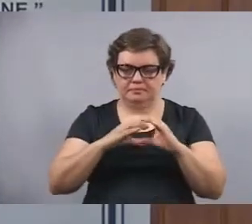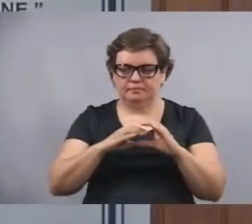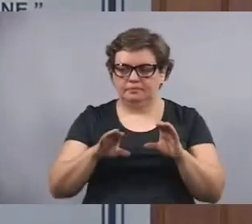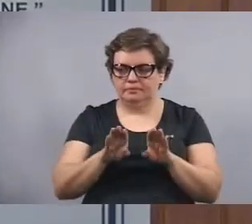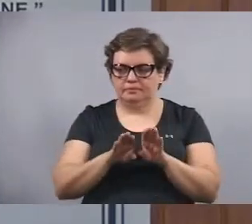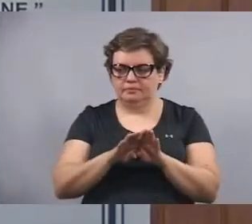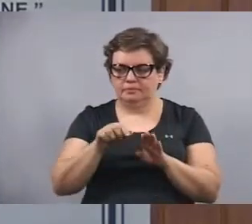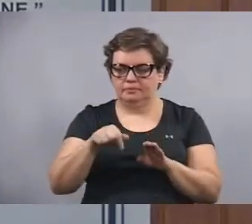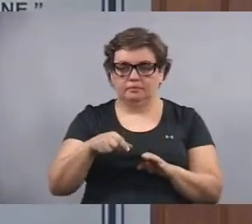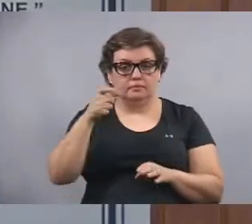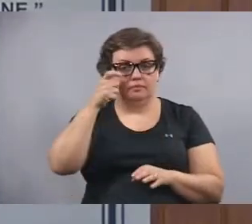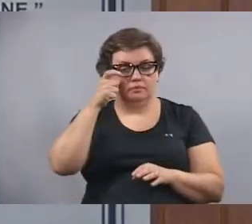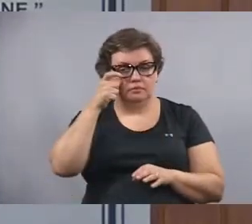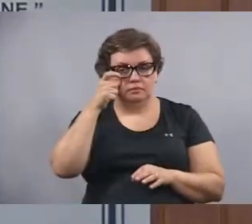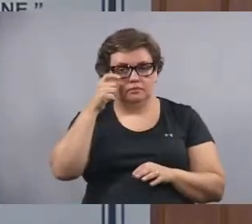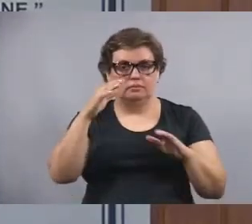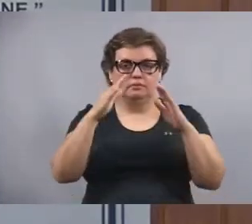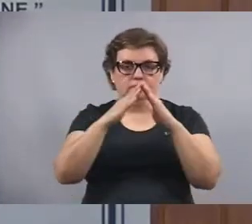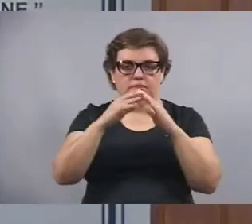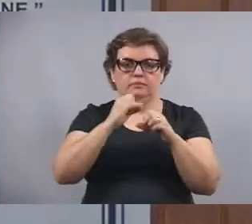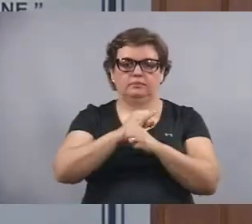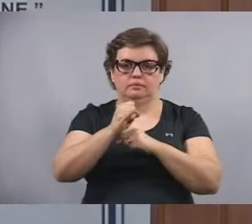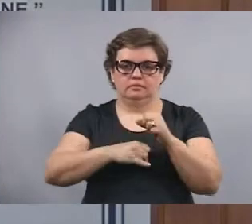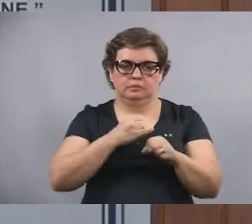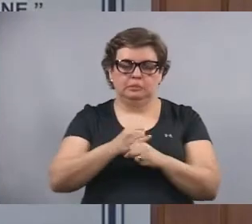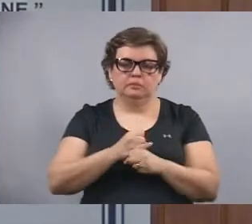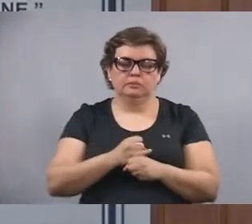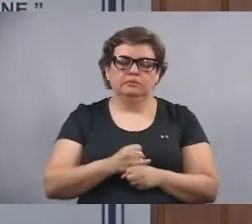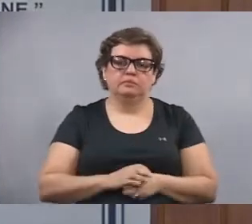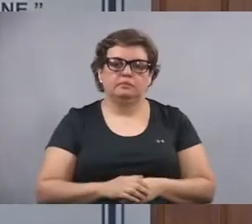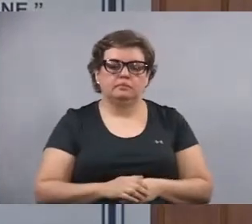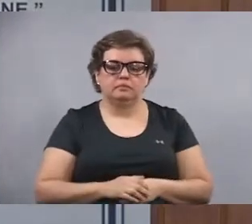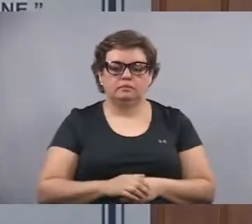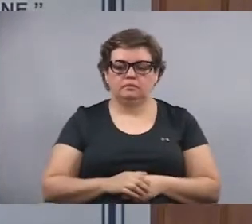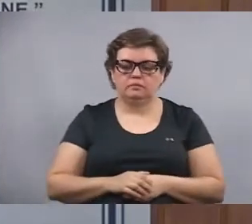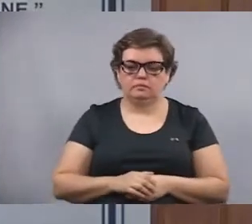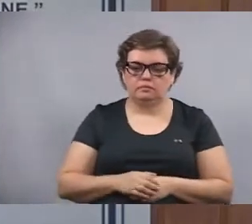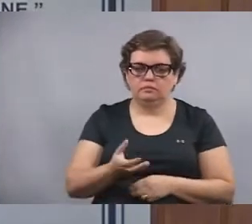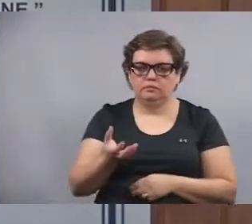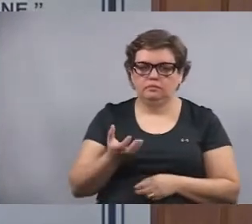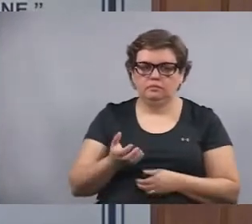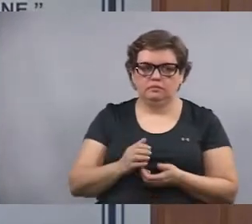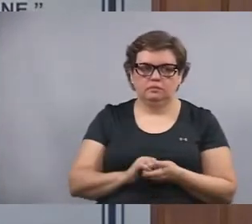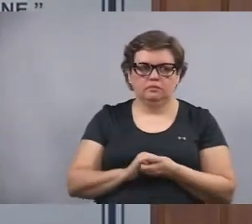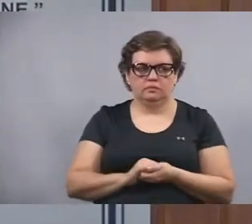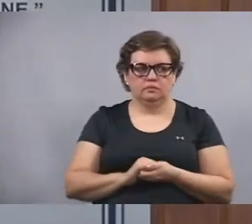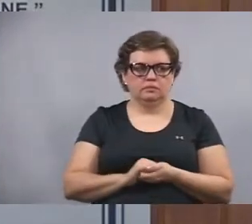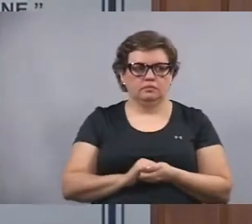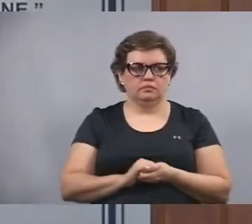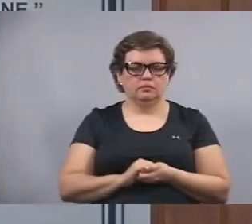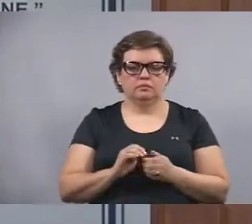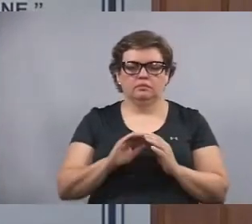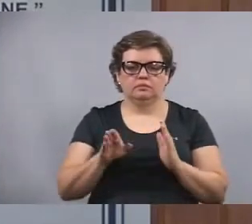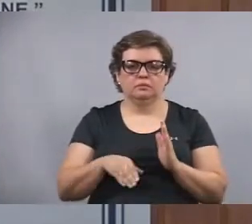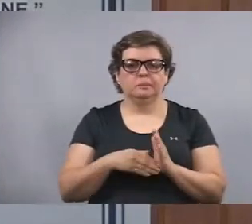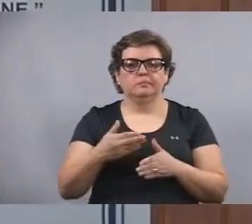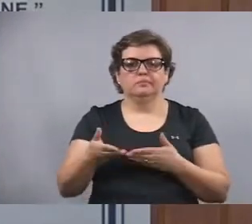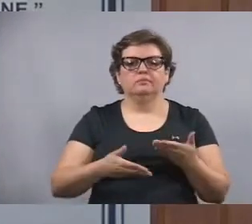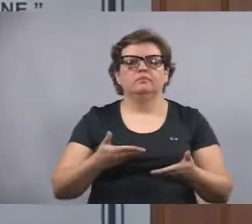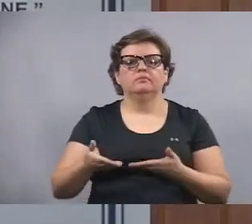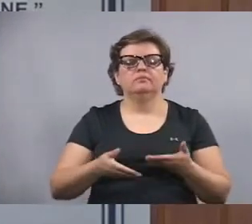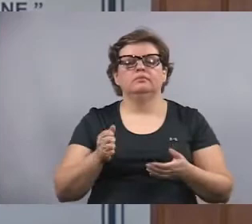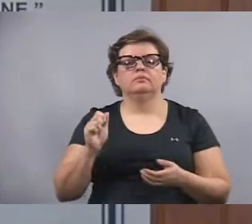telespectadores da TV Câmara. Quero saudar aqui os servidores,